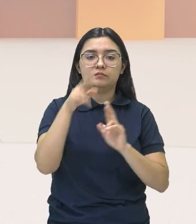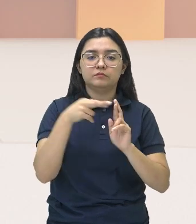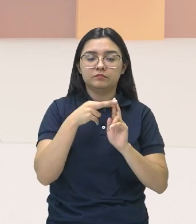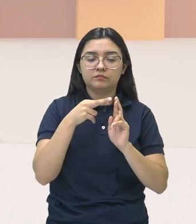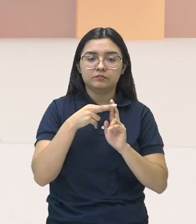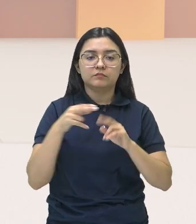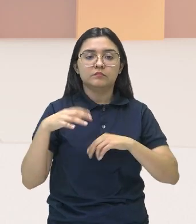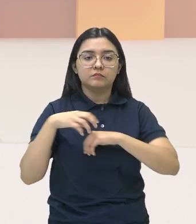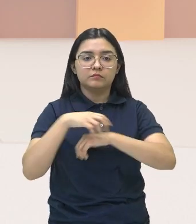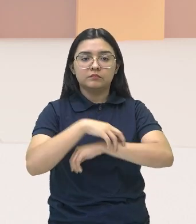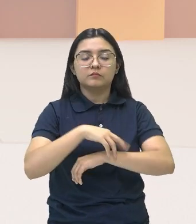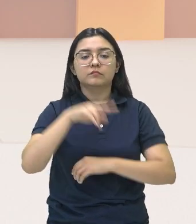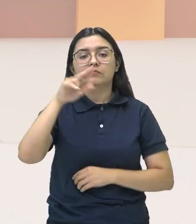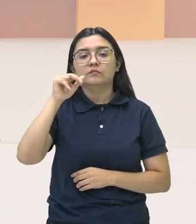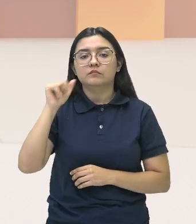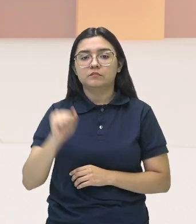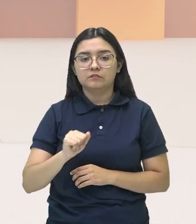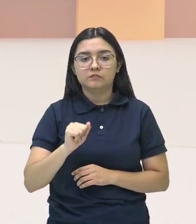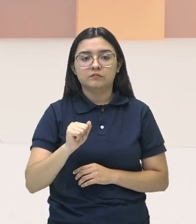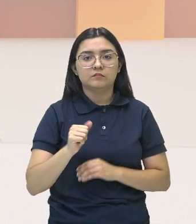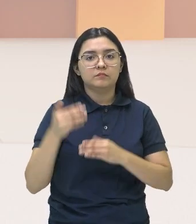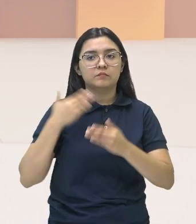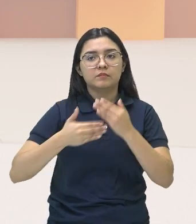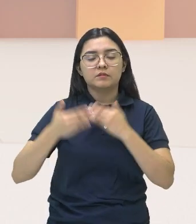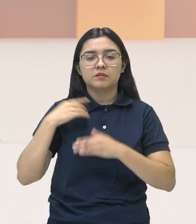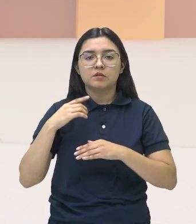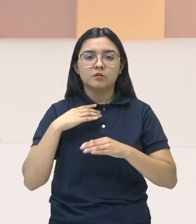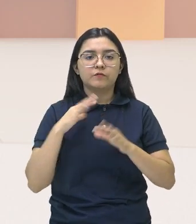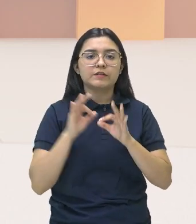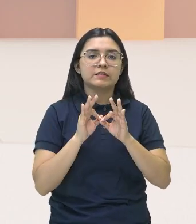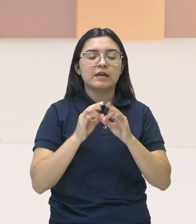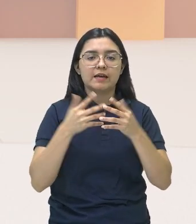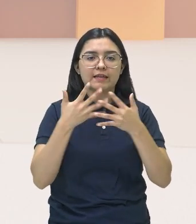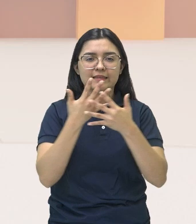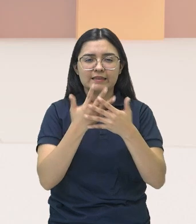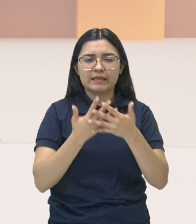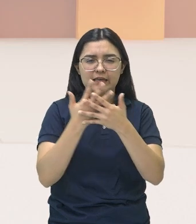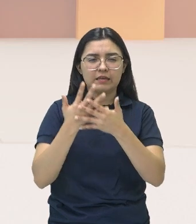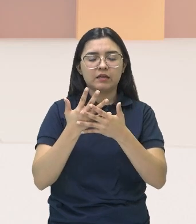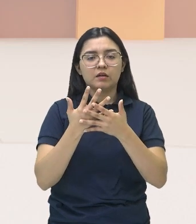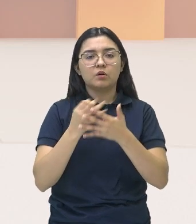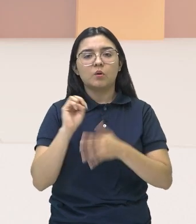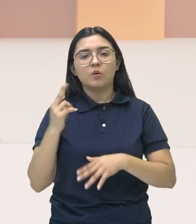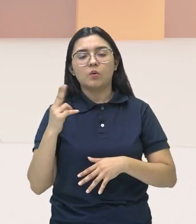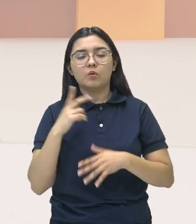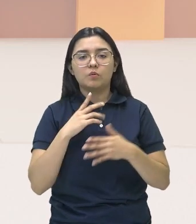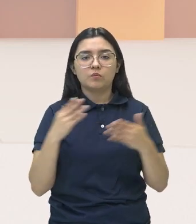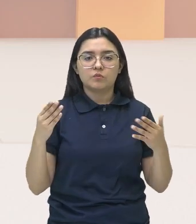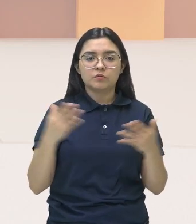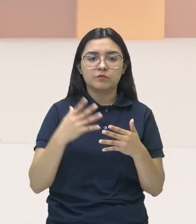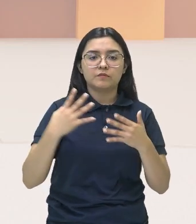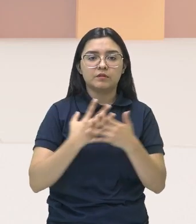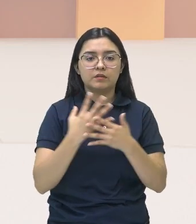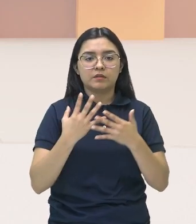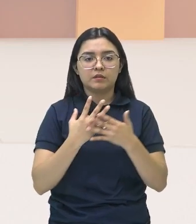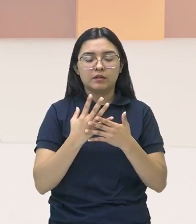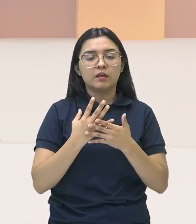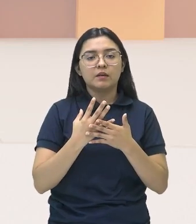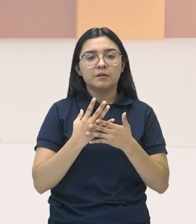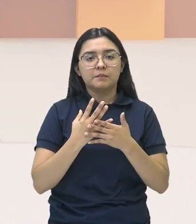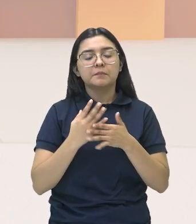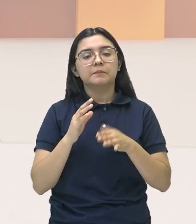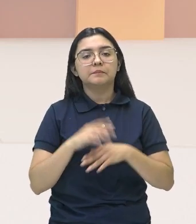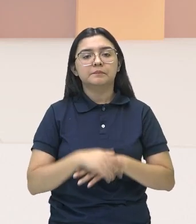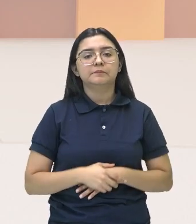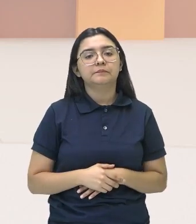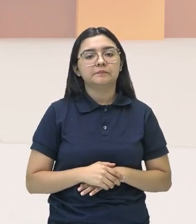de uma aranha que antes não fazia teias, ou que fazia teias, hoje fazem teias mais sofisticadas.